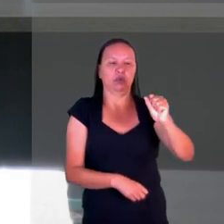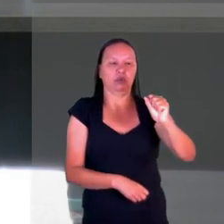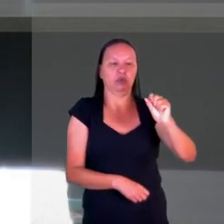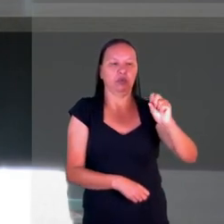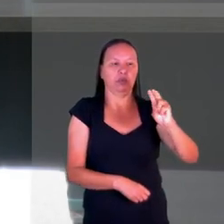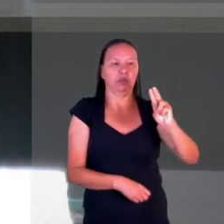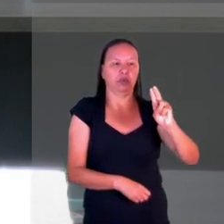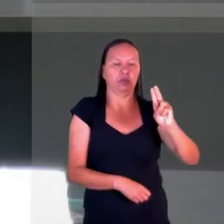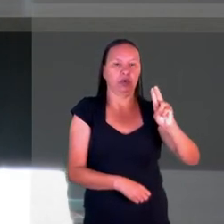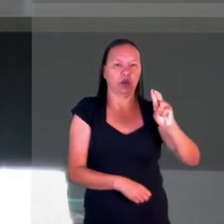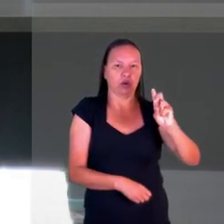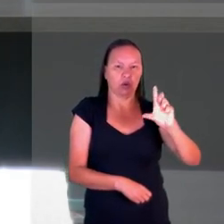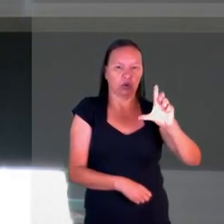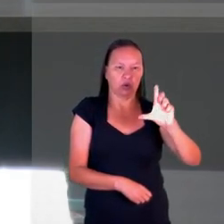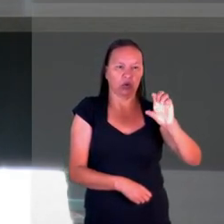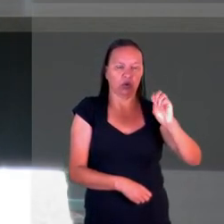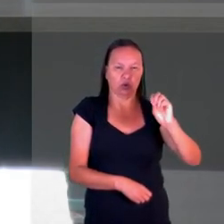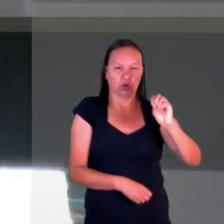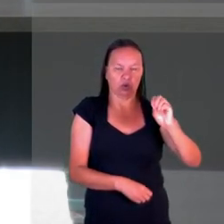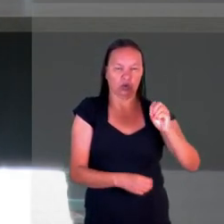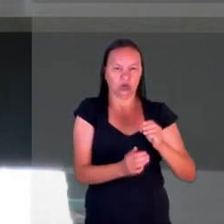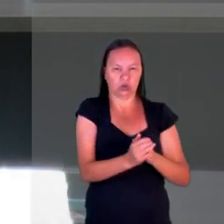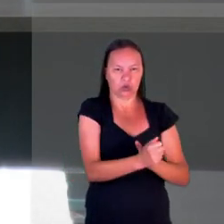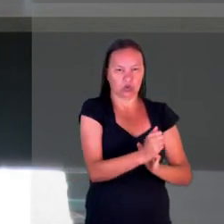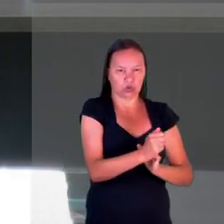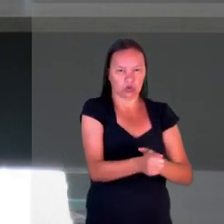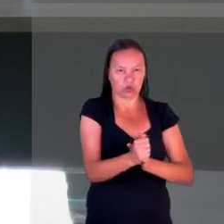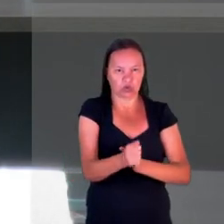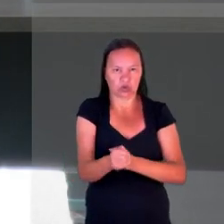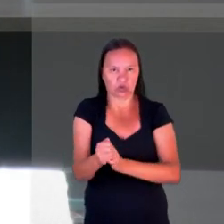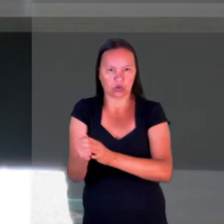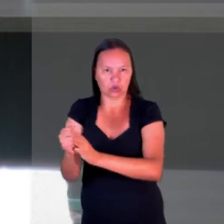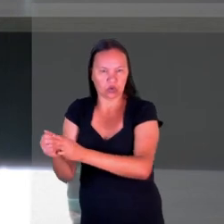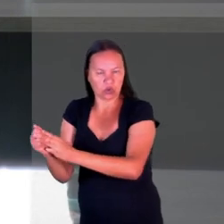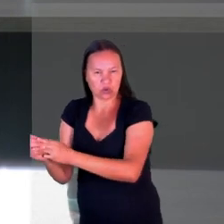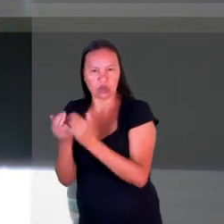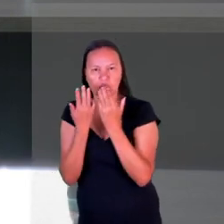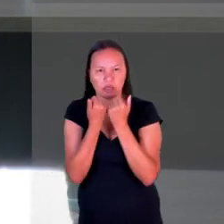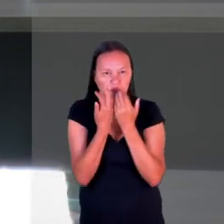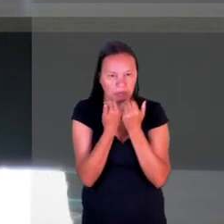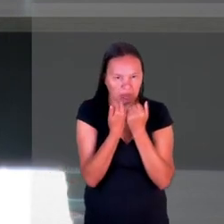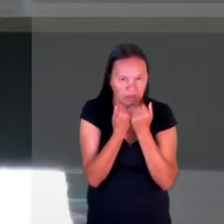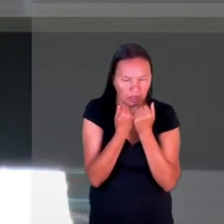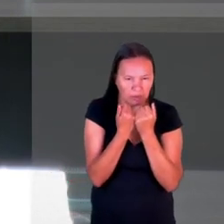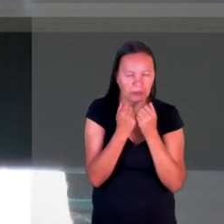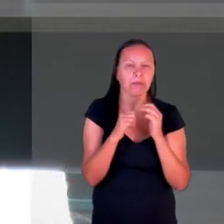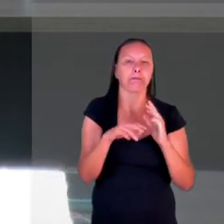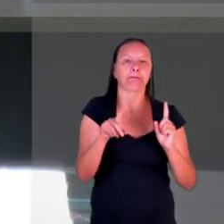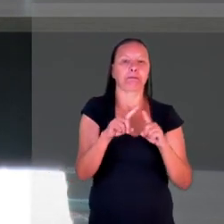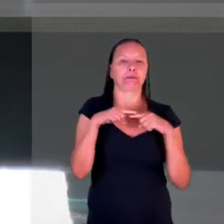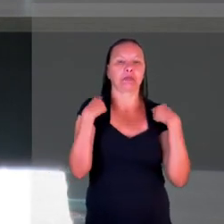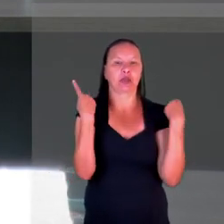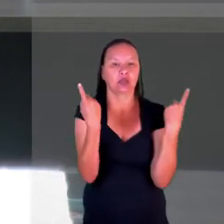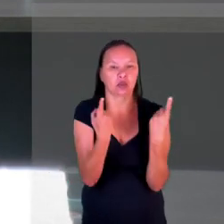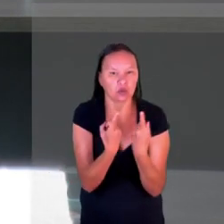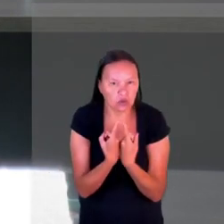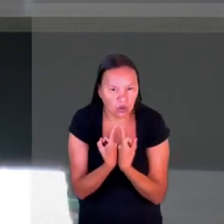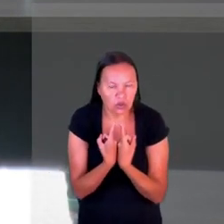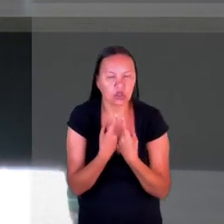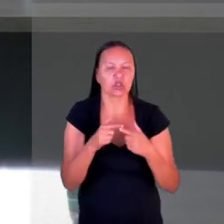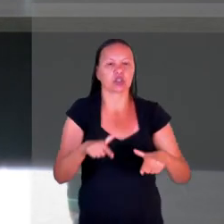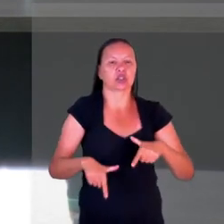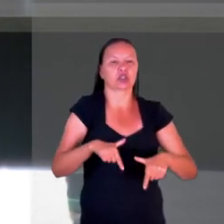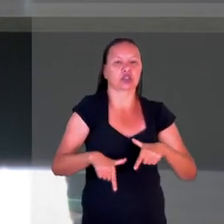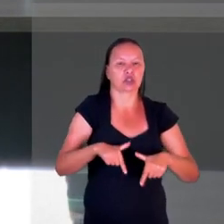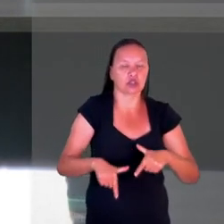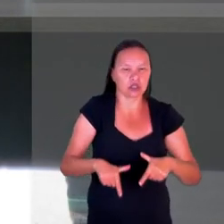eh o guia alimentar eu diria para nós eh hã trabalharmos o direito humano à